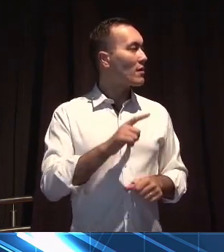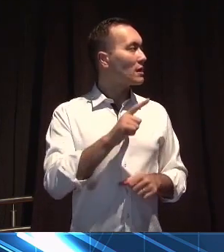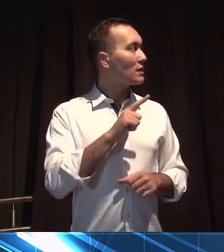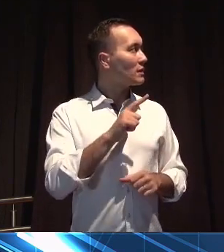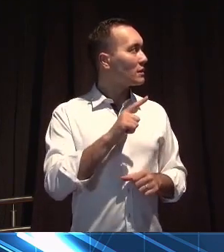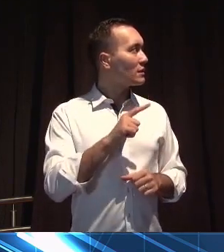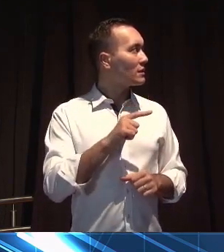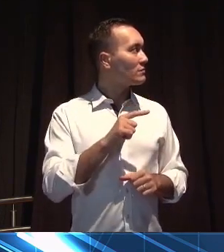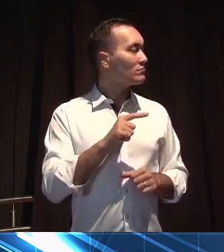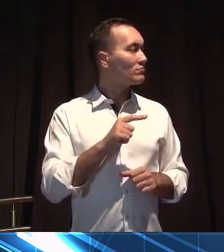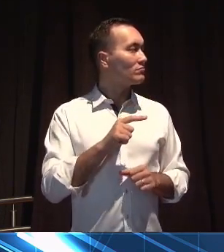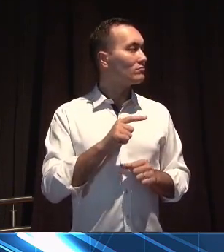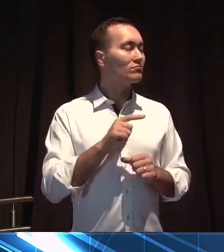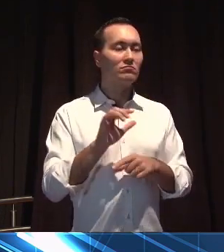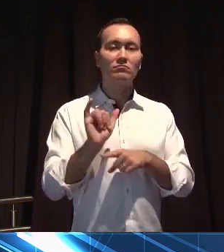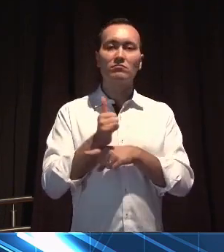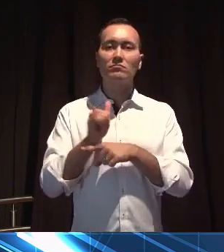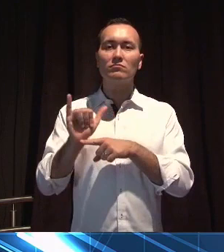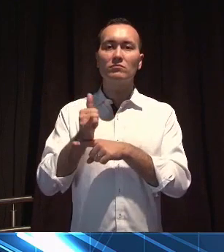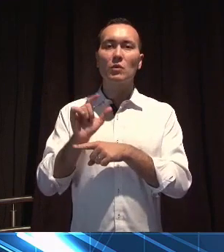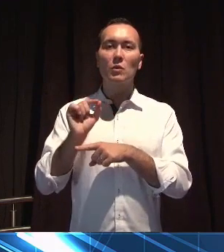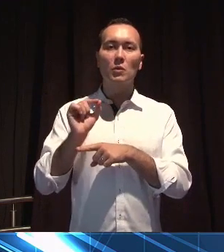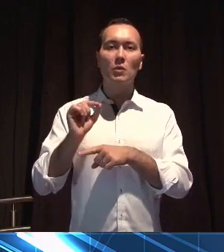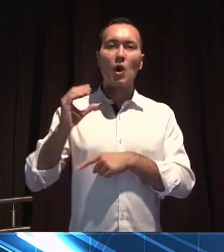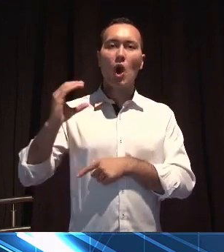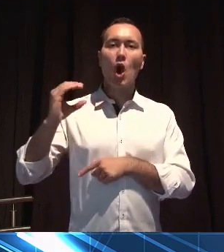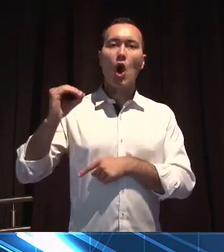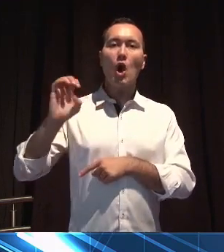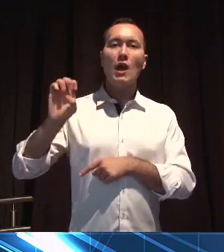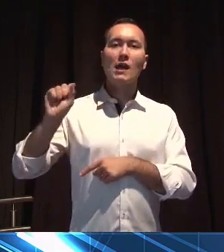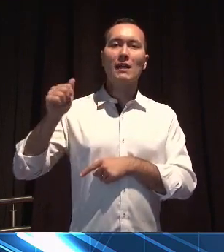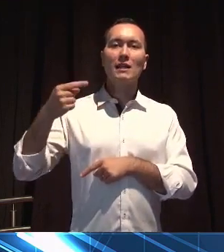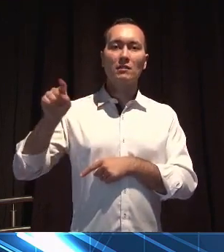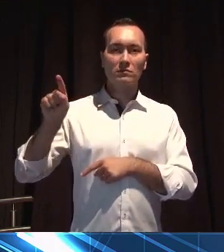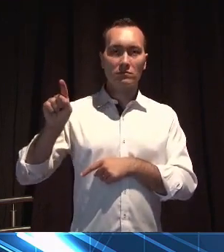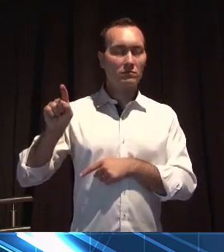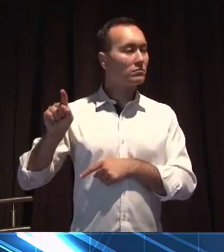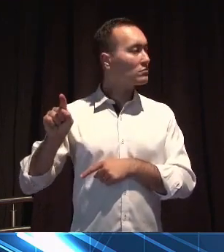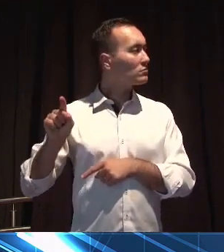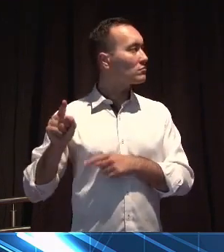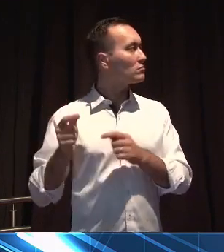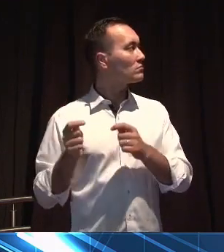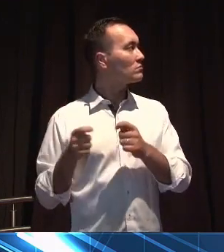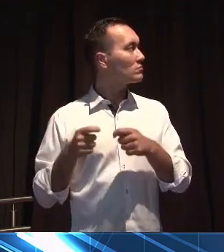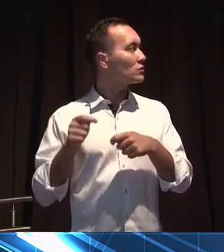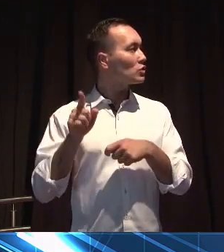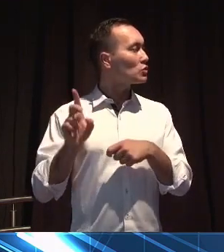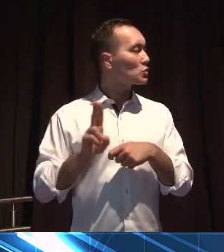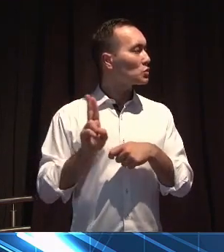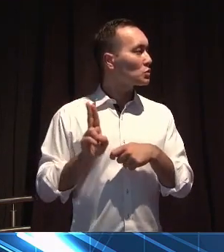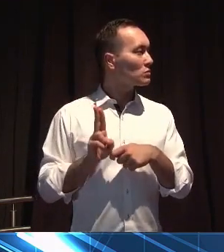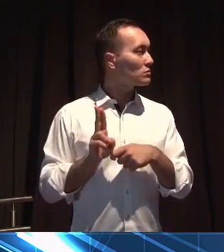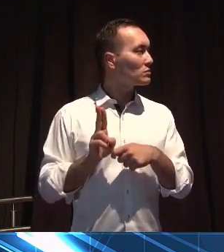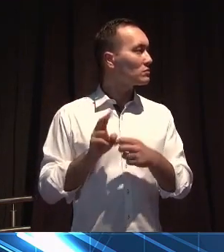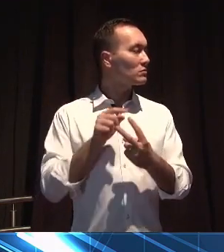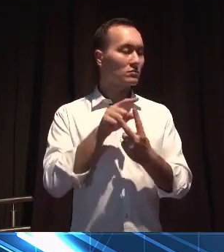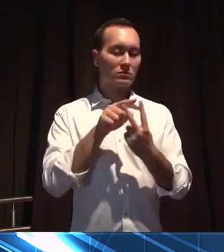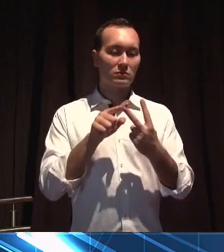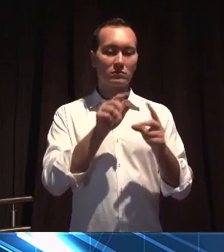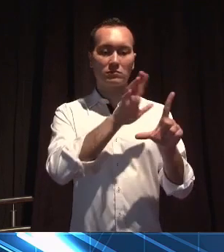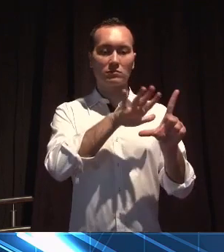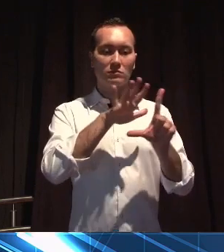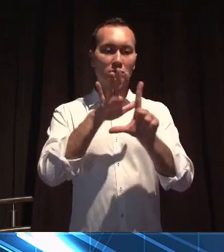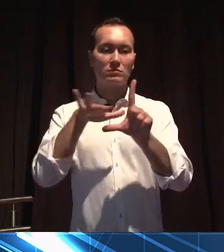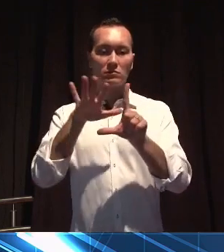para interfaces então ao invés de ter uma interface plugin que tem dois métodos eu poderia ter duas interfaces mais focadas uma para a renderizar